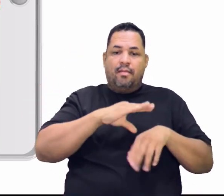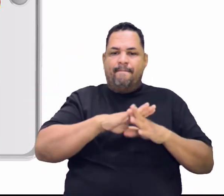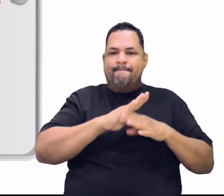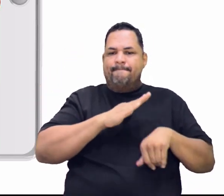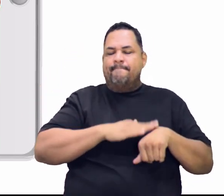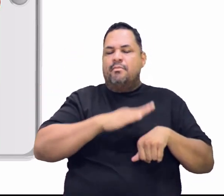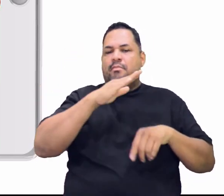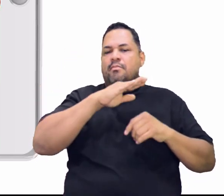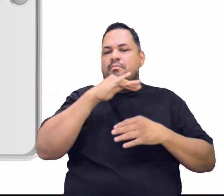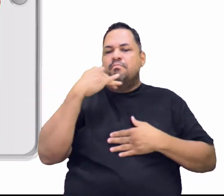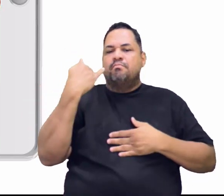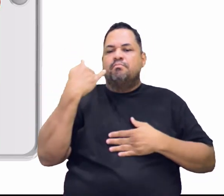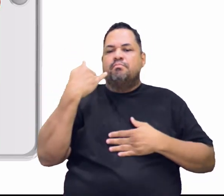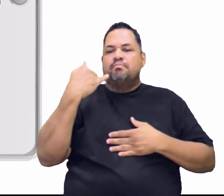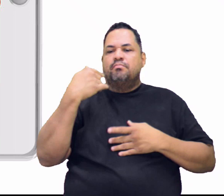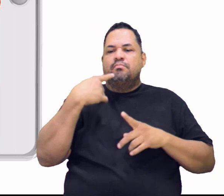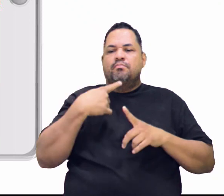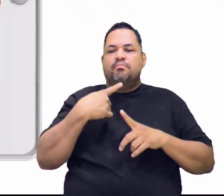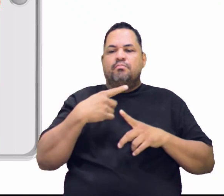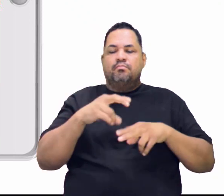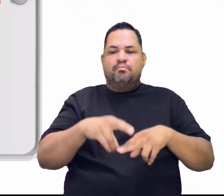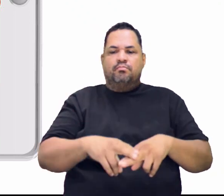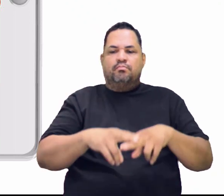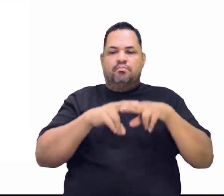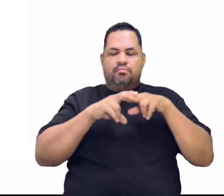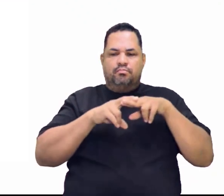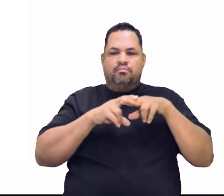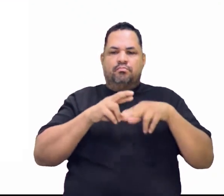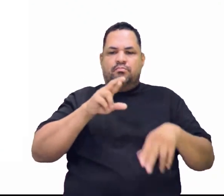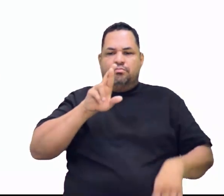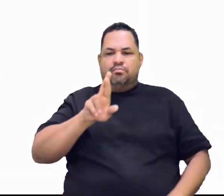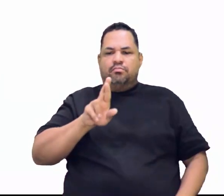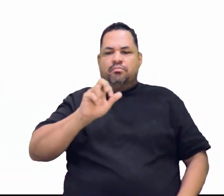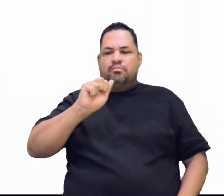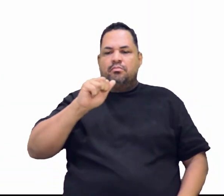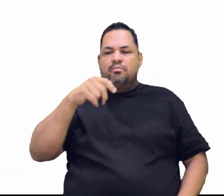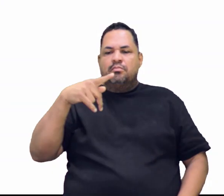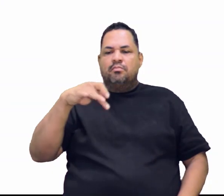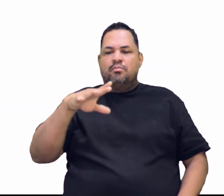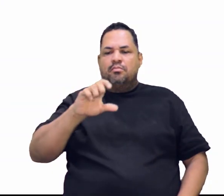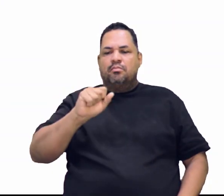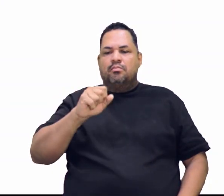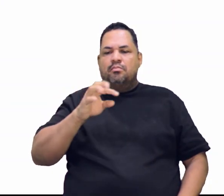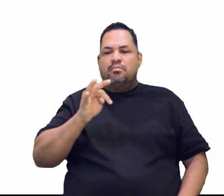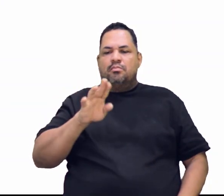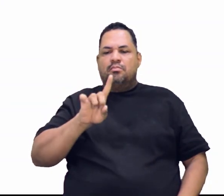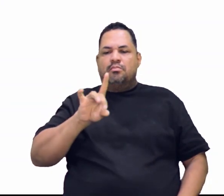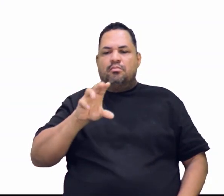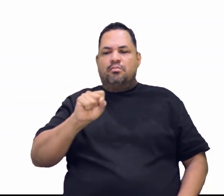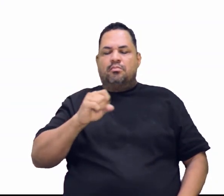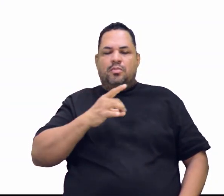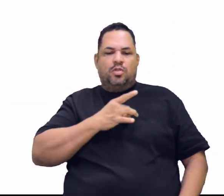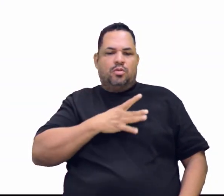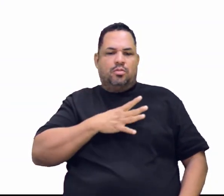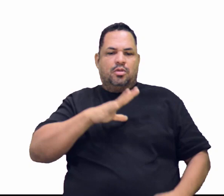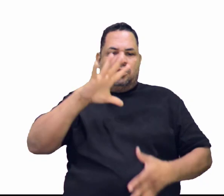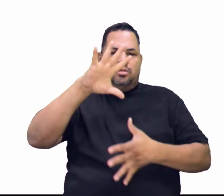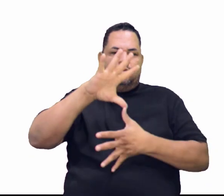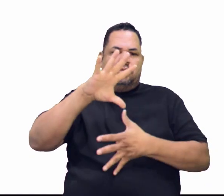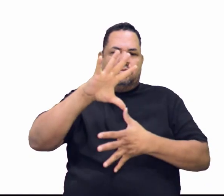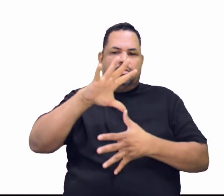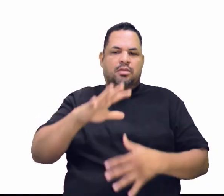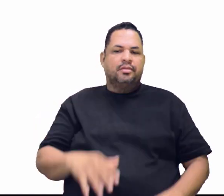que Raposo Tavares chama a malária de o terror